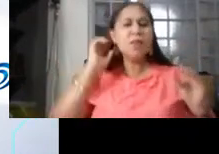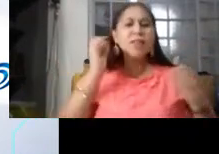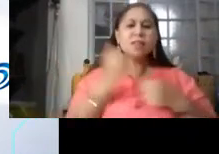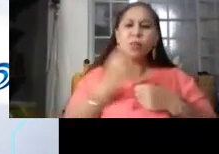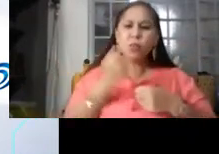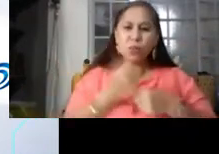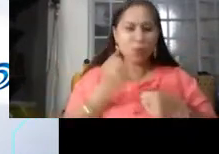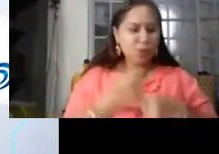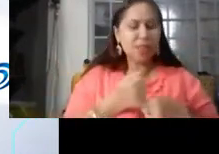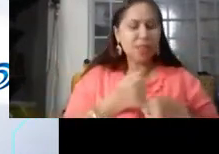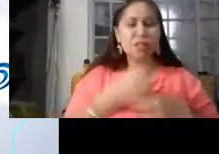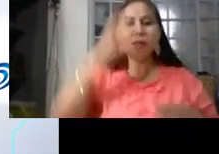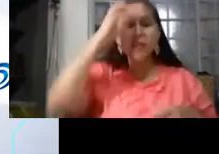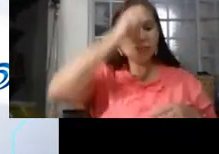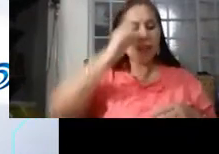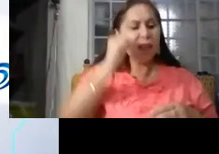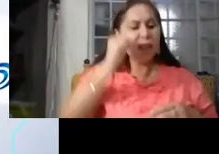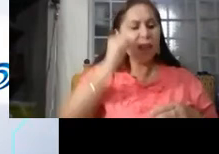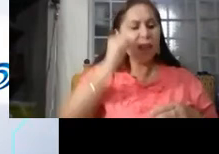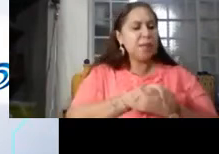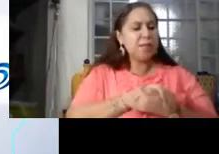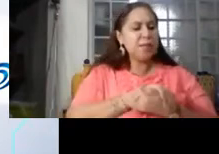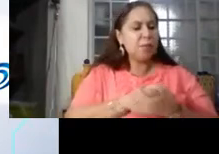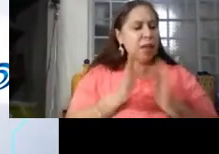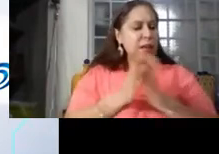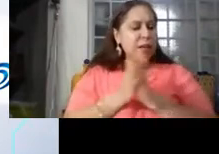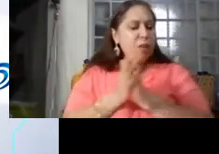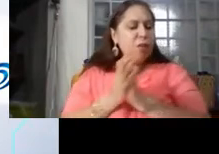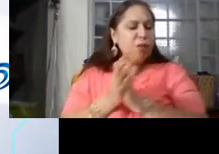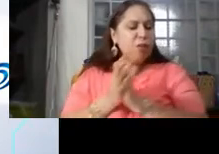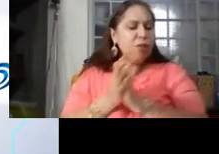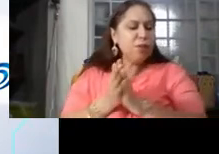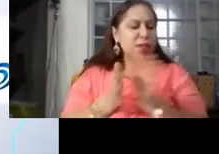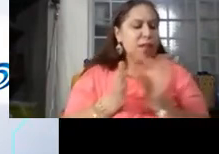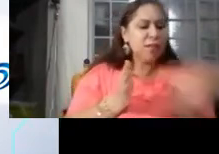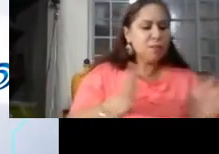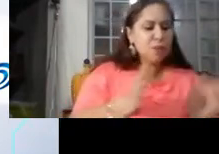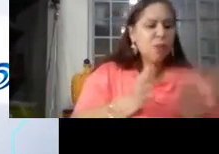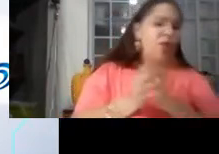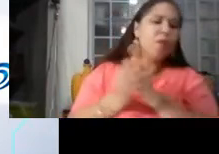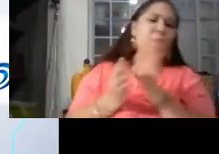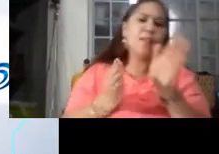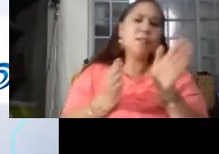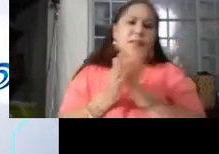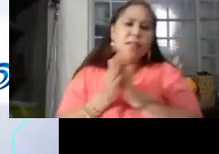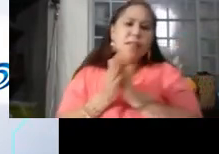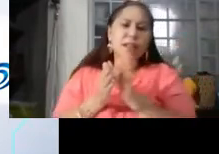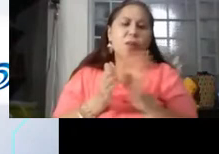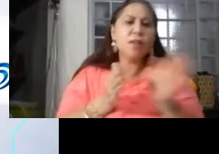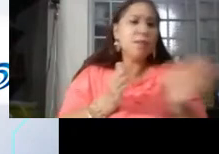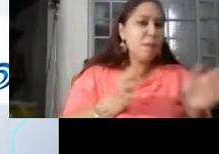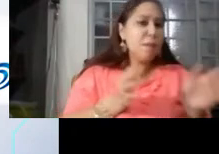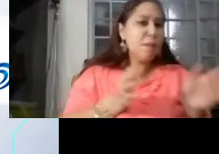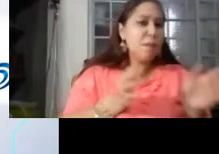essas construções que a gente precisa ter essa compreensão. Então, o funcionalismo, o formalismo, ele trata da